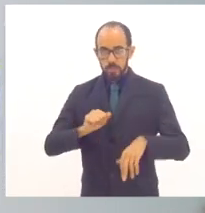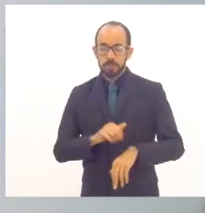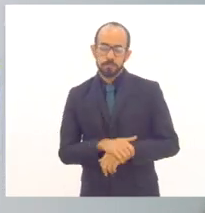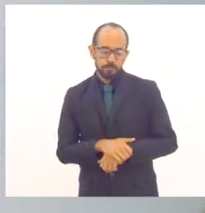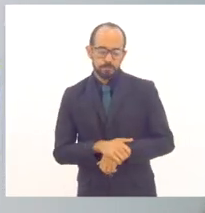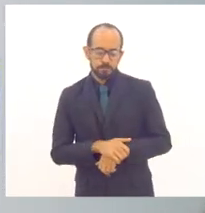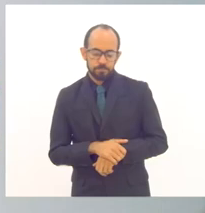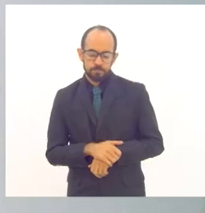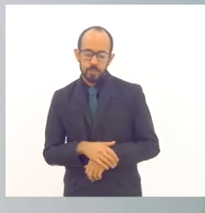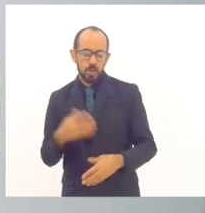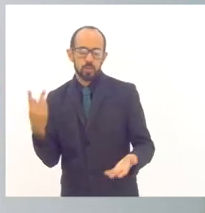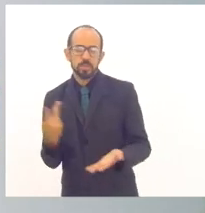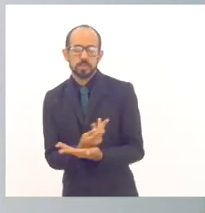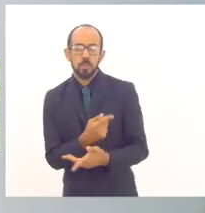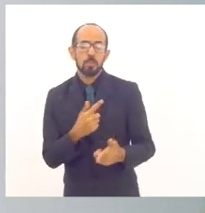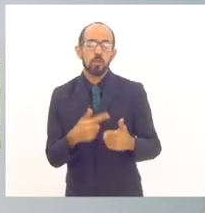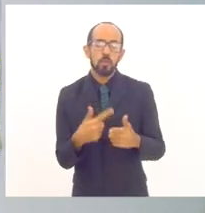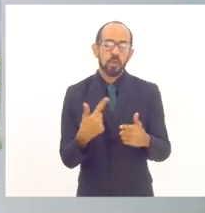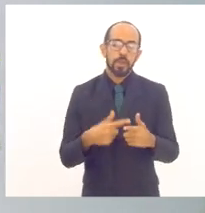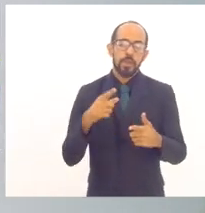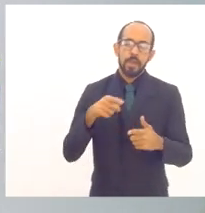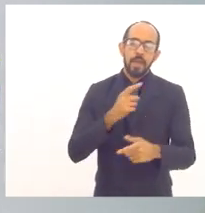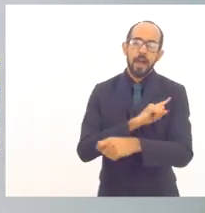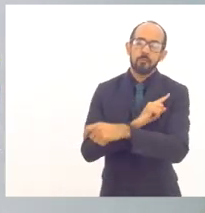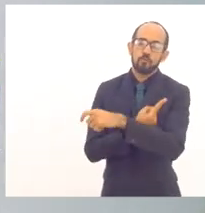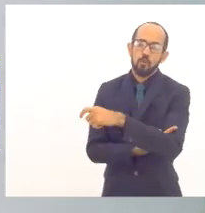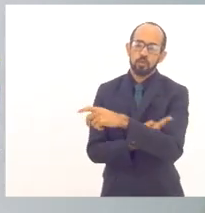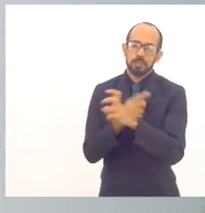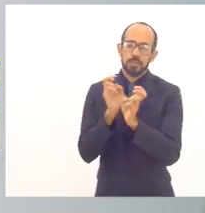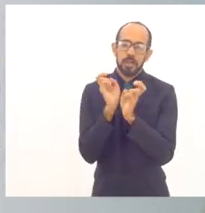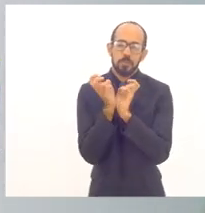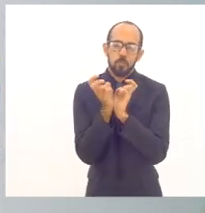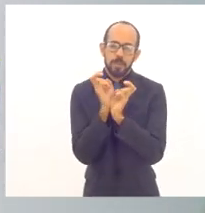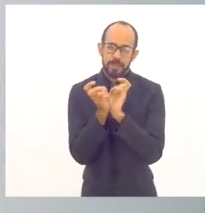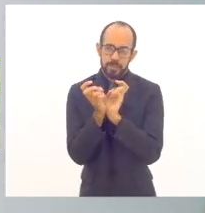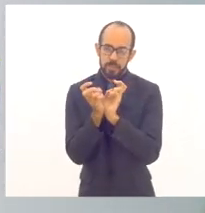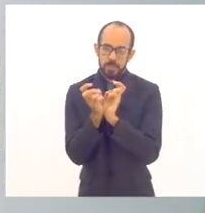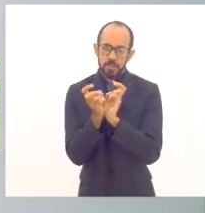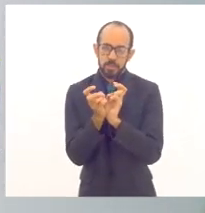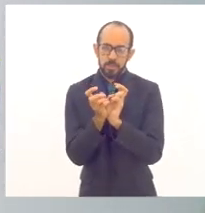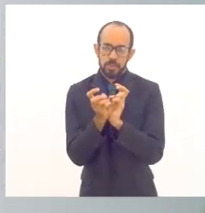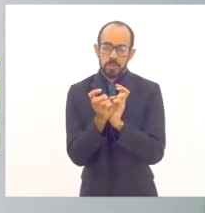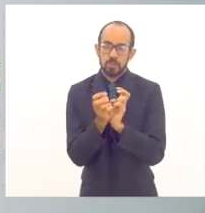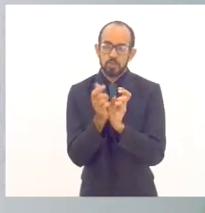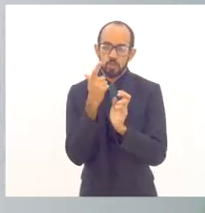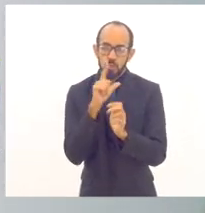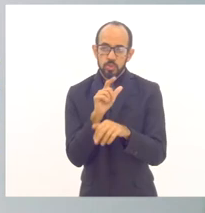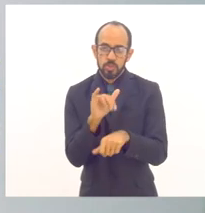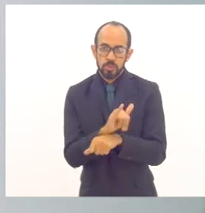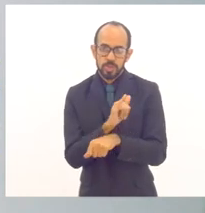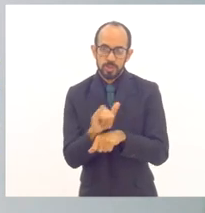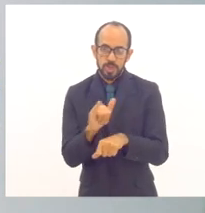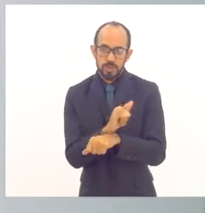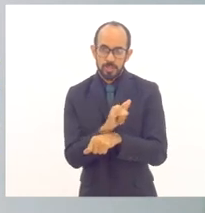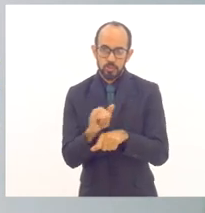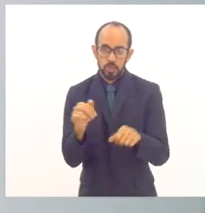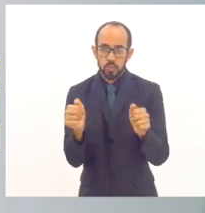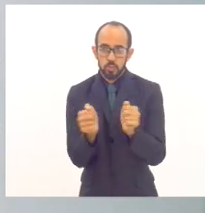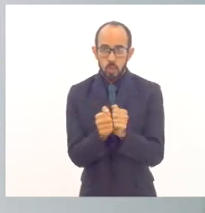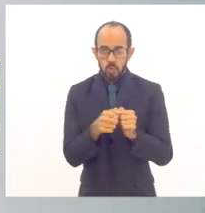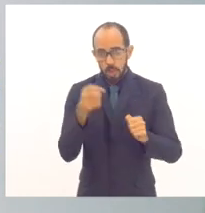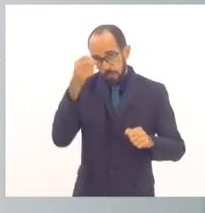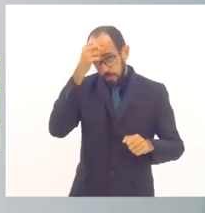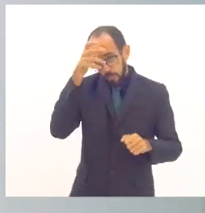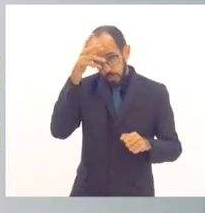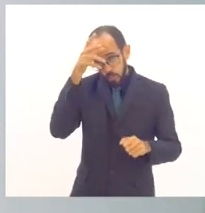que foi isso, galera? Foi a força da capoeira. E ali a gente conseguiu abrir um pouco as portas da capoeira junto à Prefeitura do